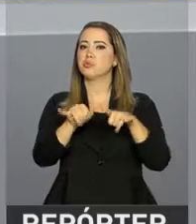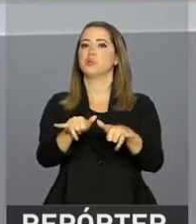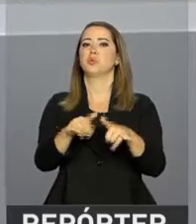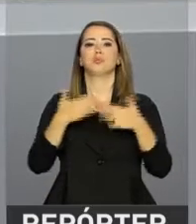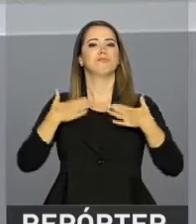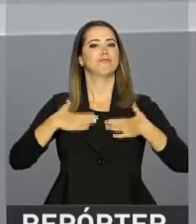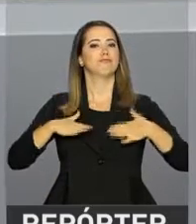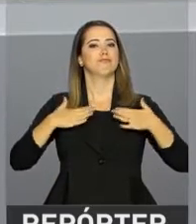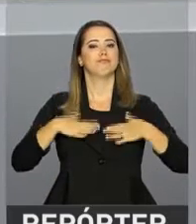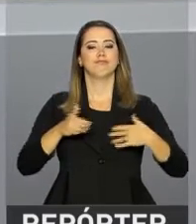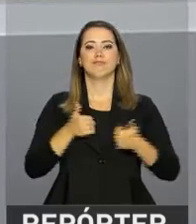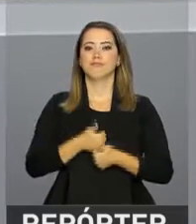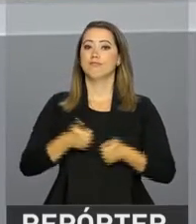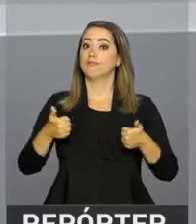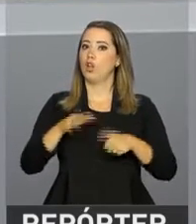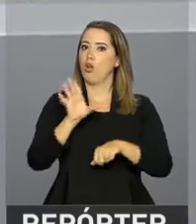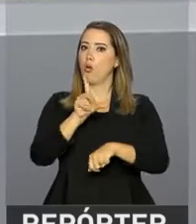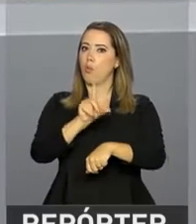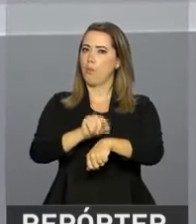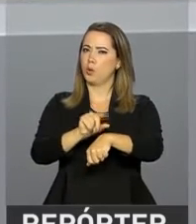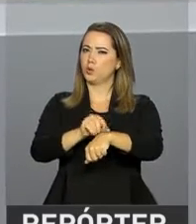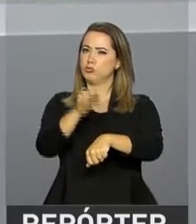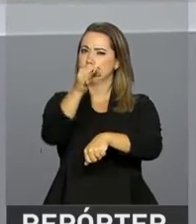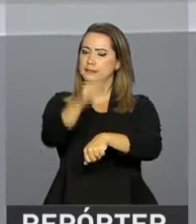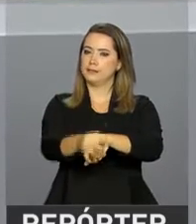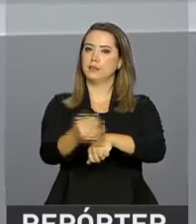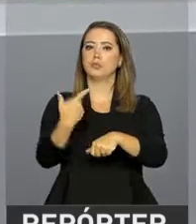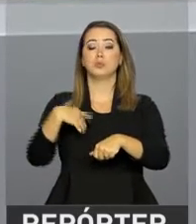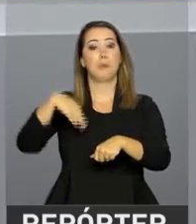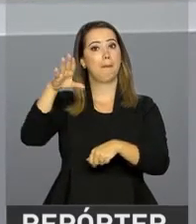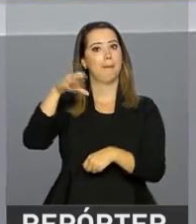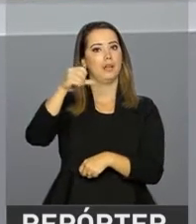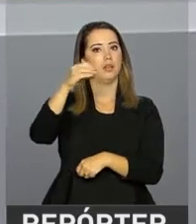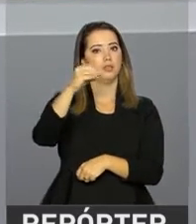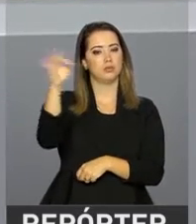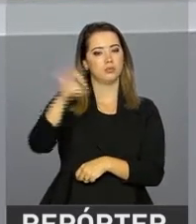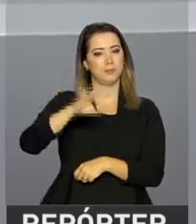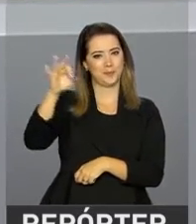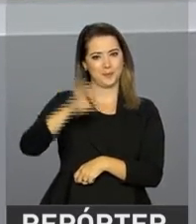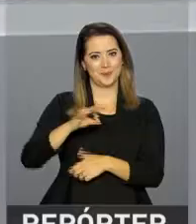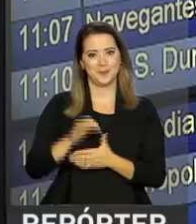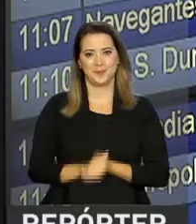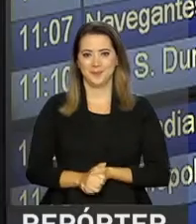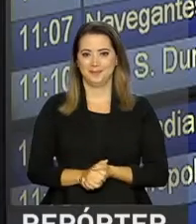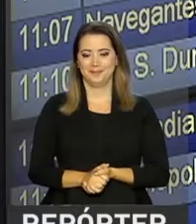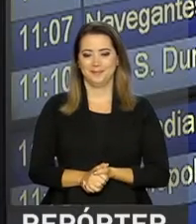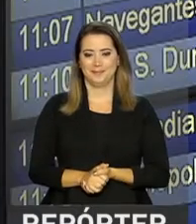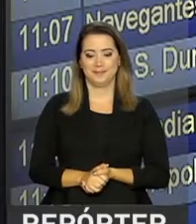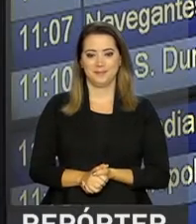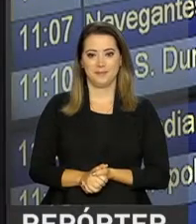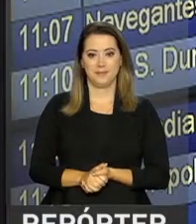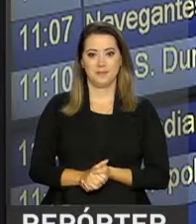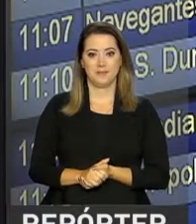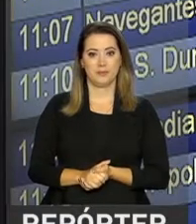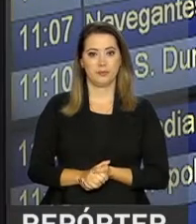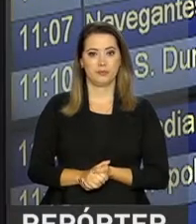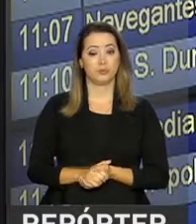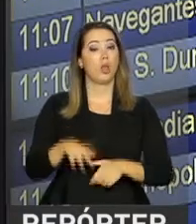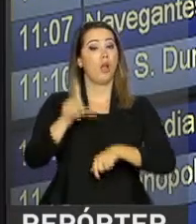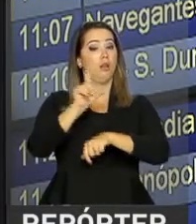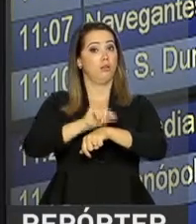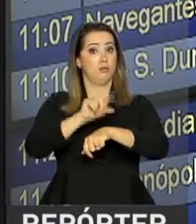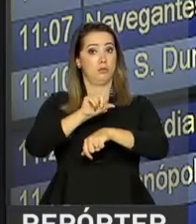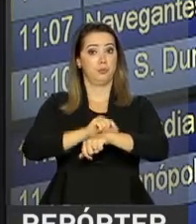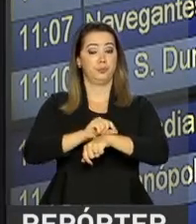país a taxa de pontualidade dos vôos ficou acima dos 90 por cento a pontualidade